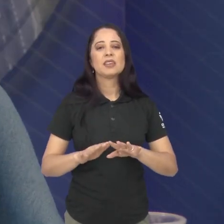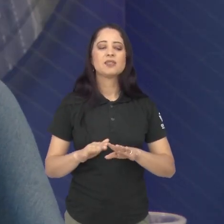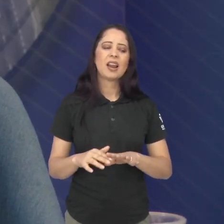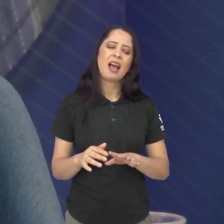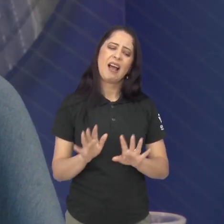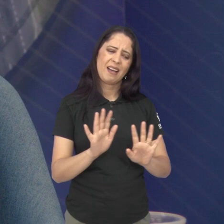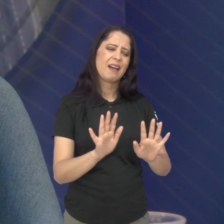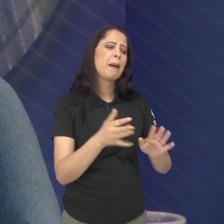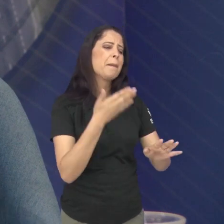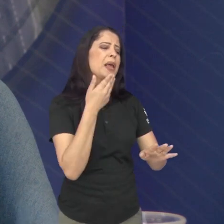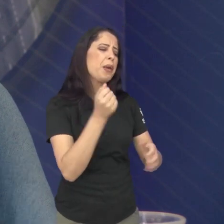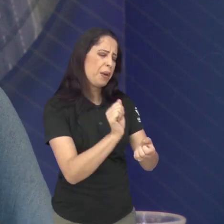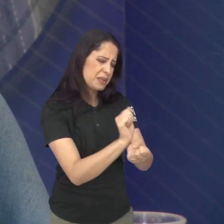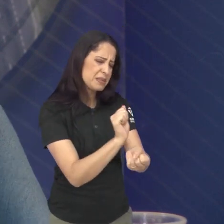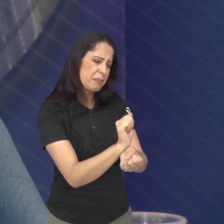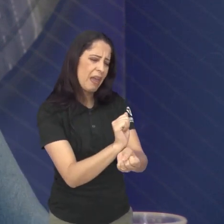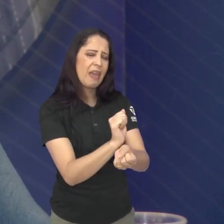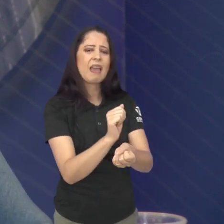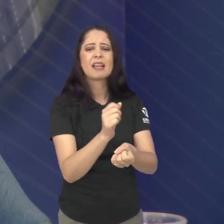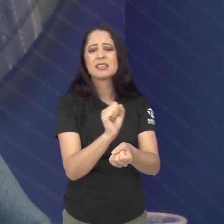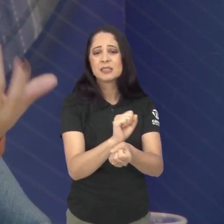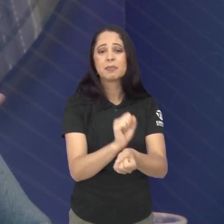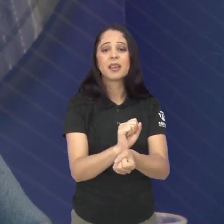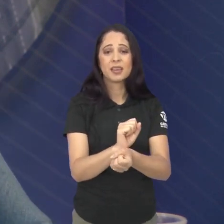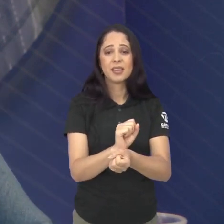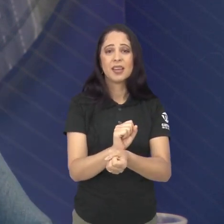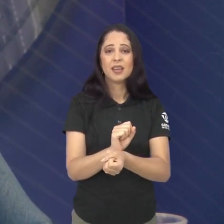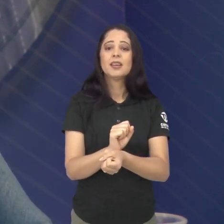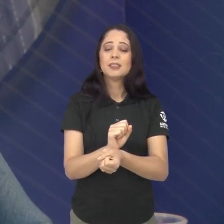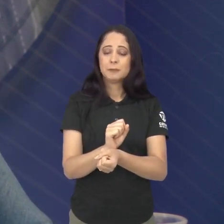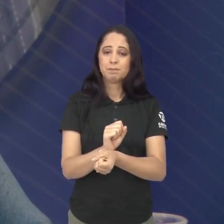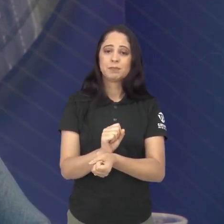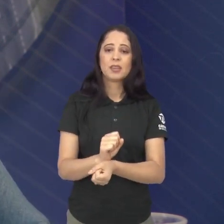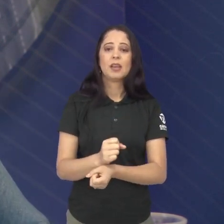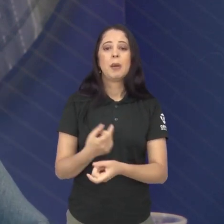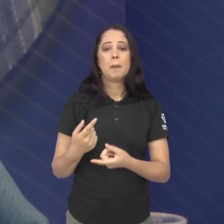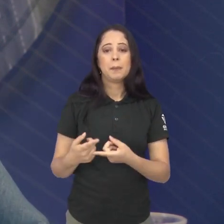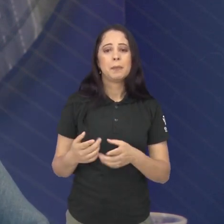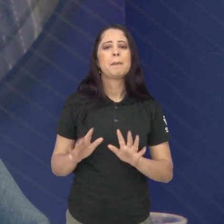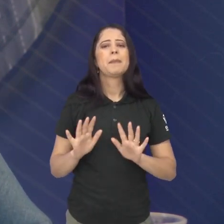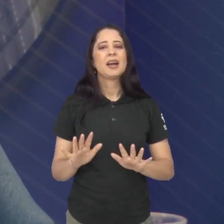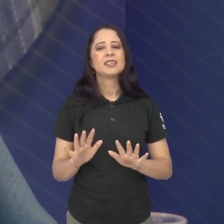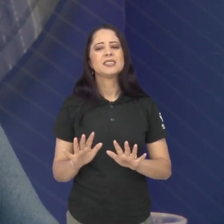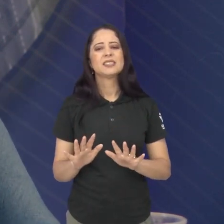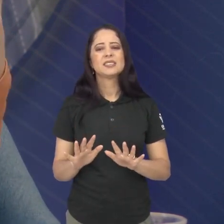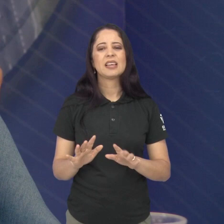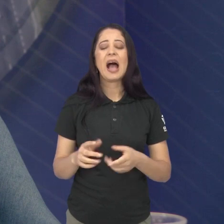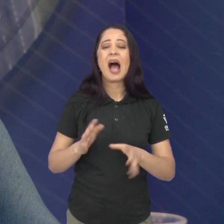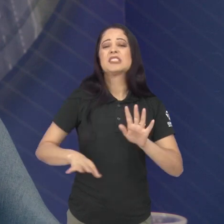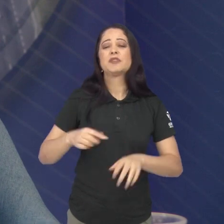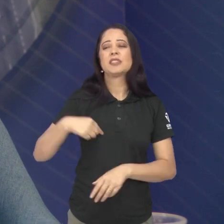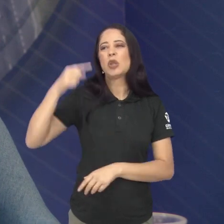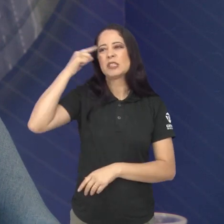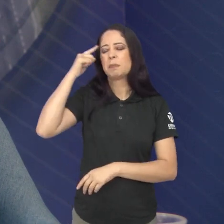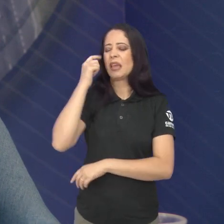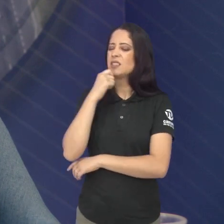ainda tem, muitas pessoas relutam, né? Assim, os pais muitas vezes, né, mas será que é mesmo? Às vezes a gente não quer ouvir, né? A